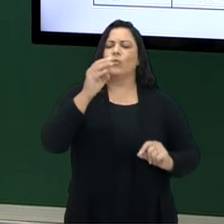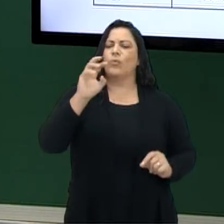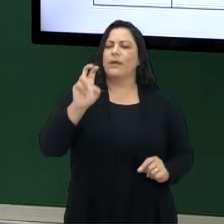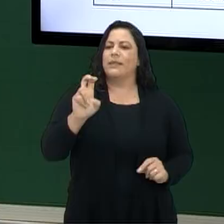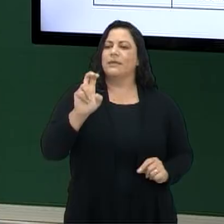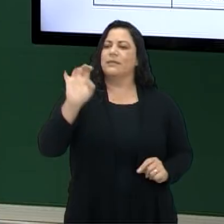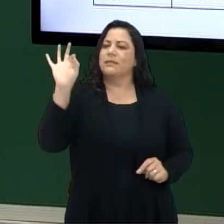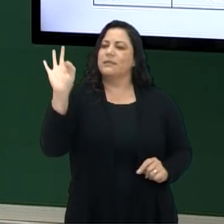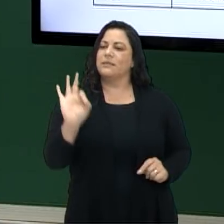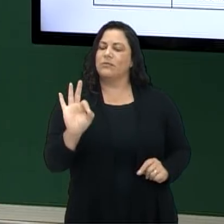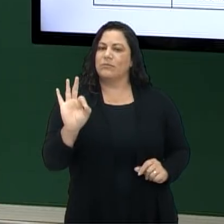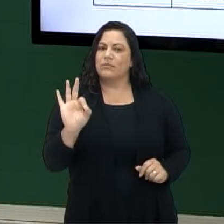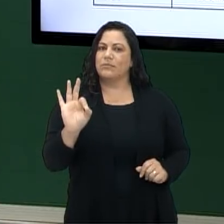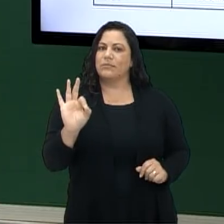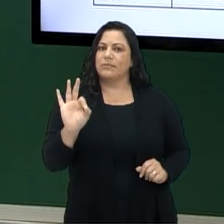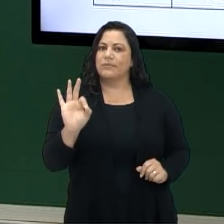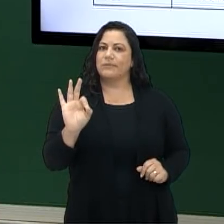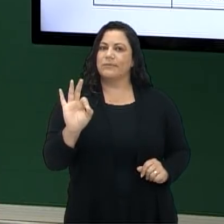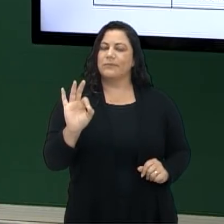45%.